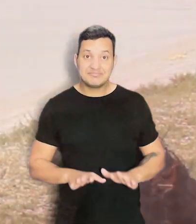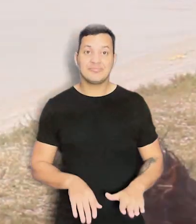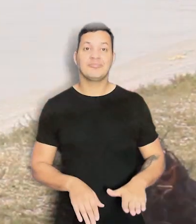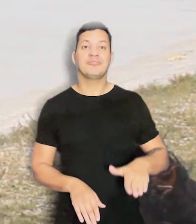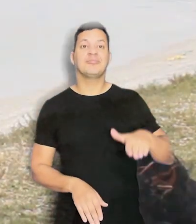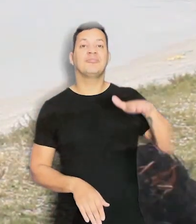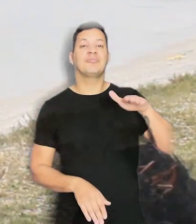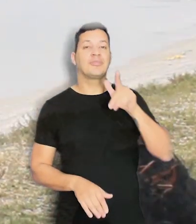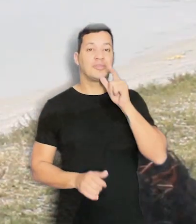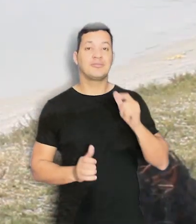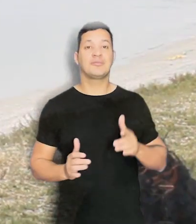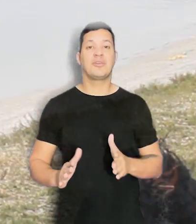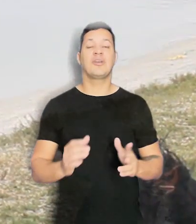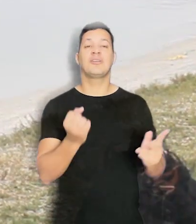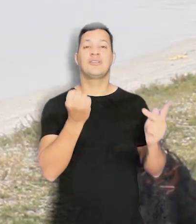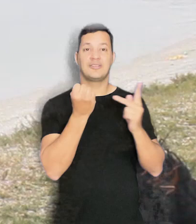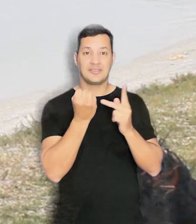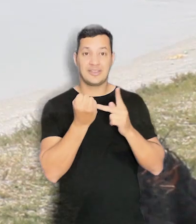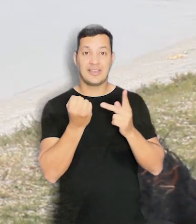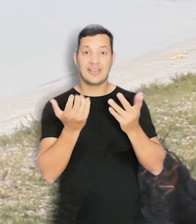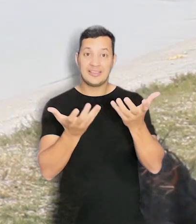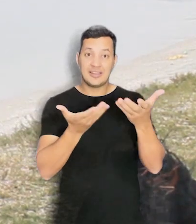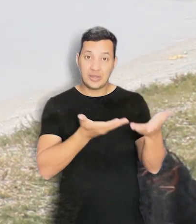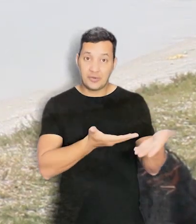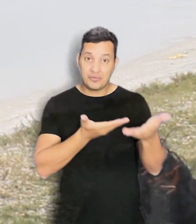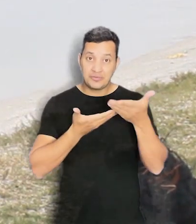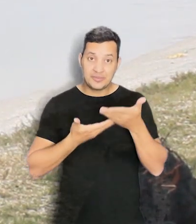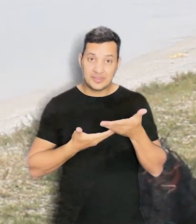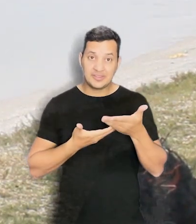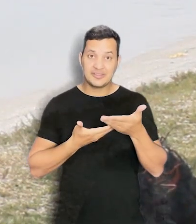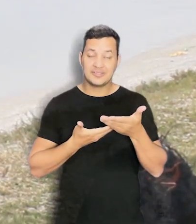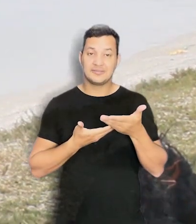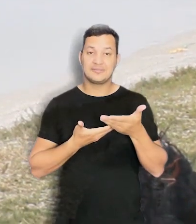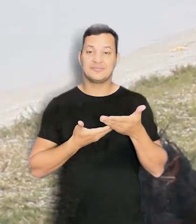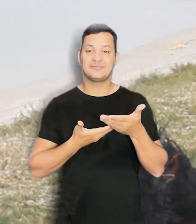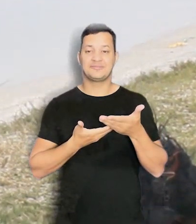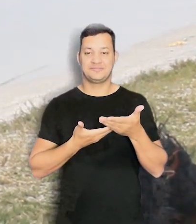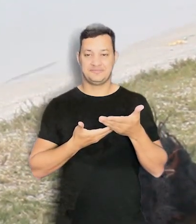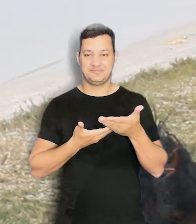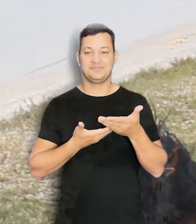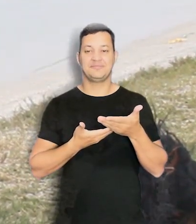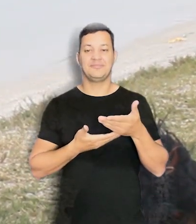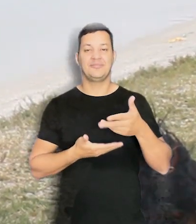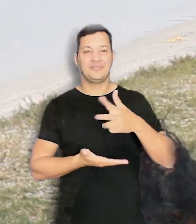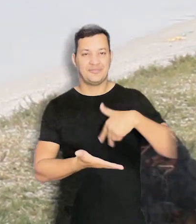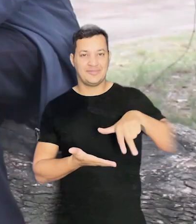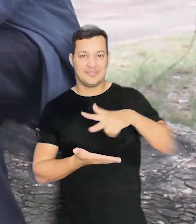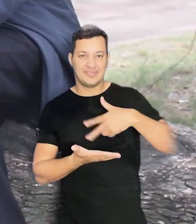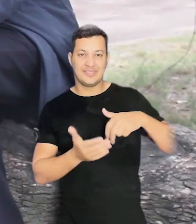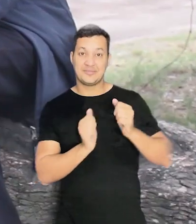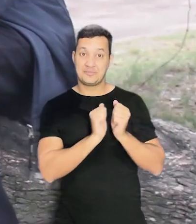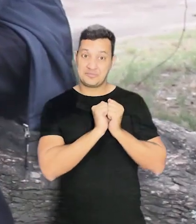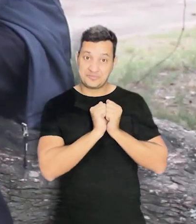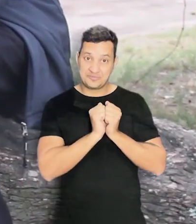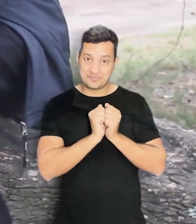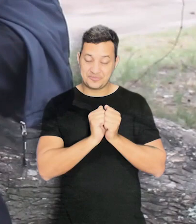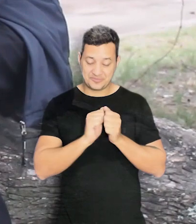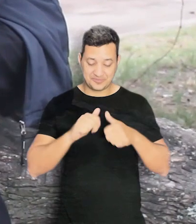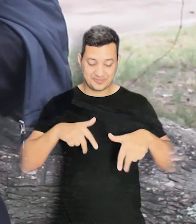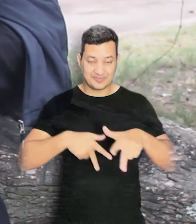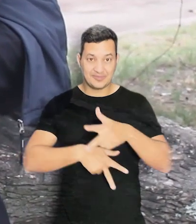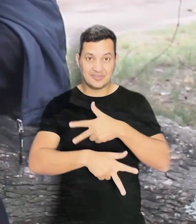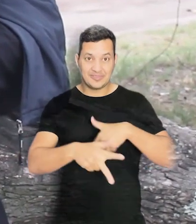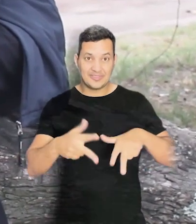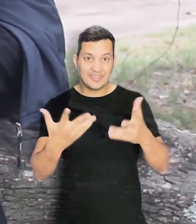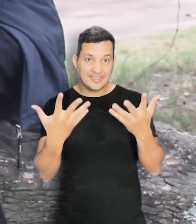Eu queria te convidar para dançar comigo.